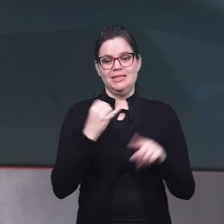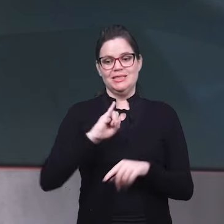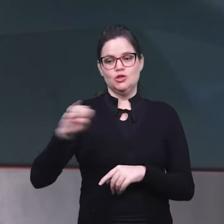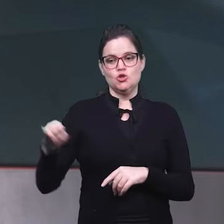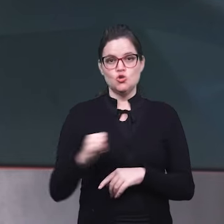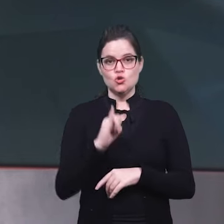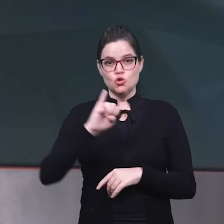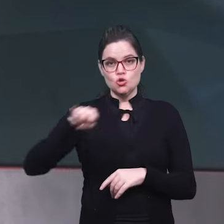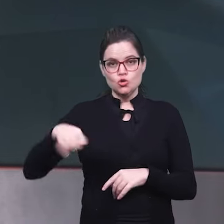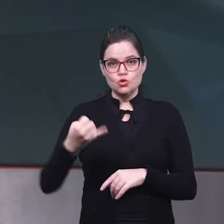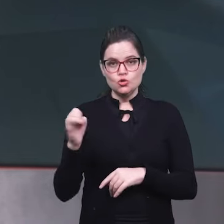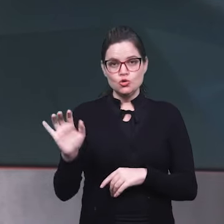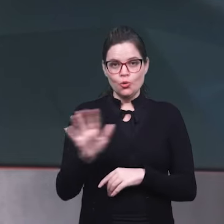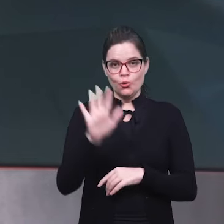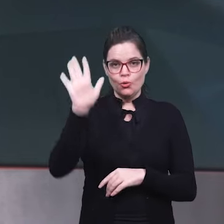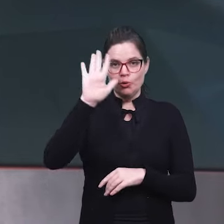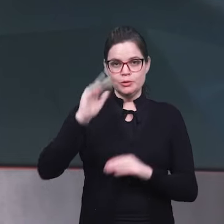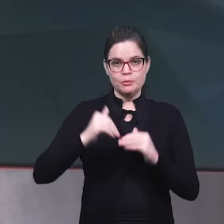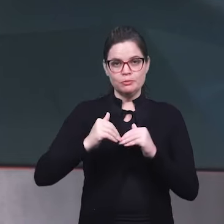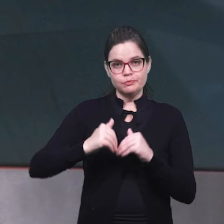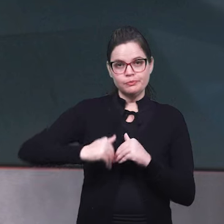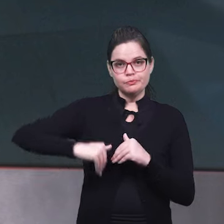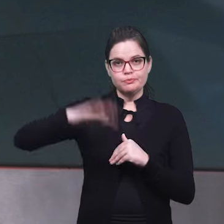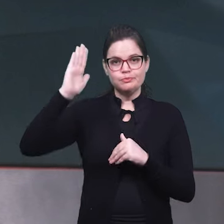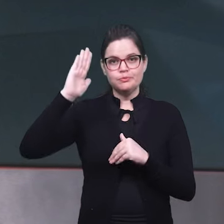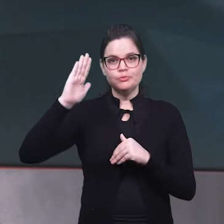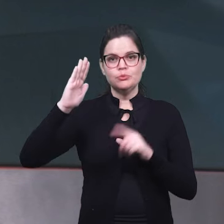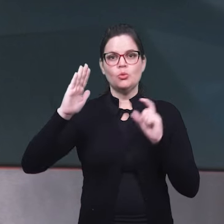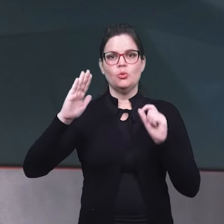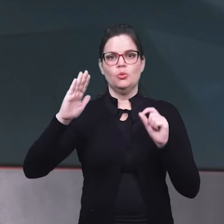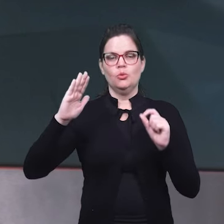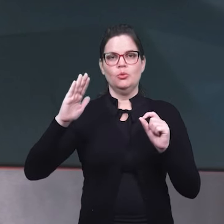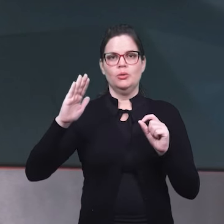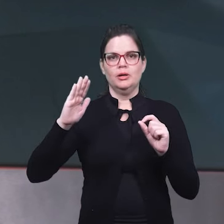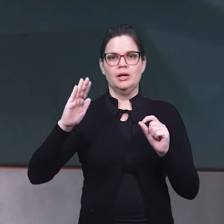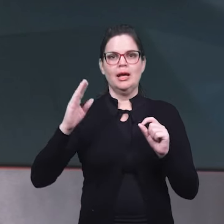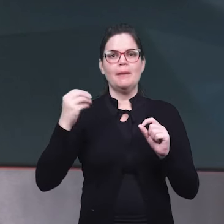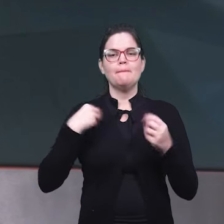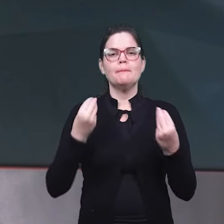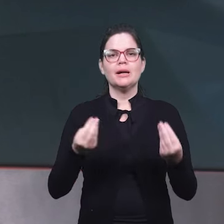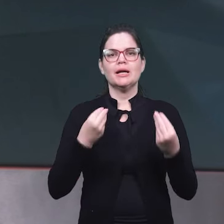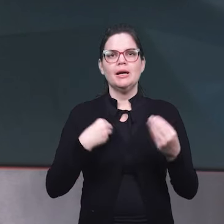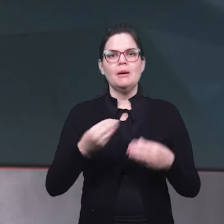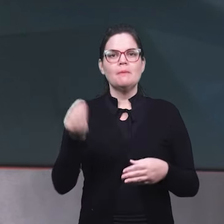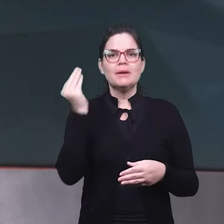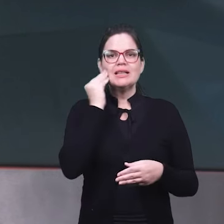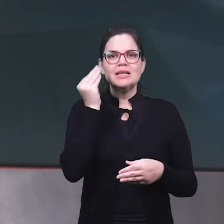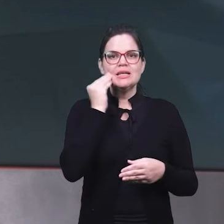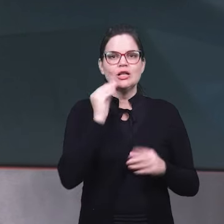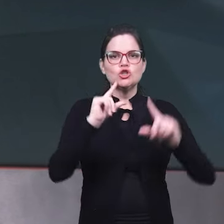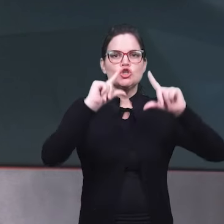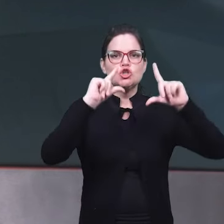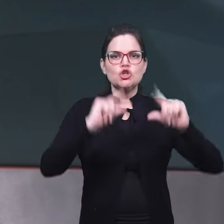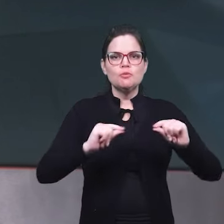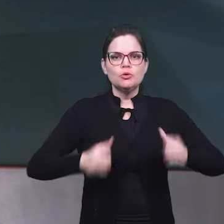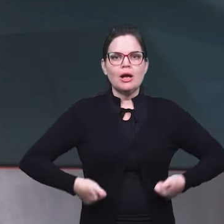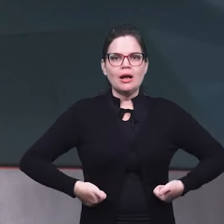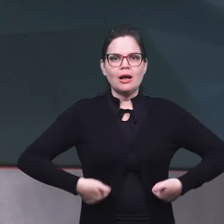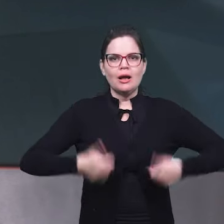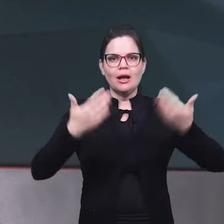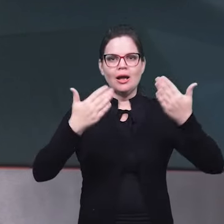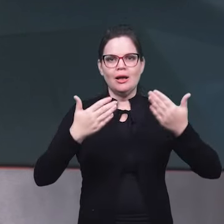né? Aumentar a taxa de juros tem por ideia reduzir o